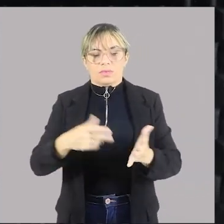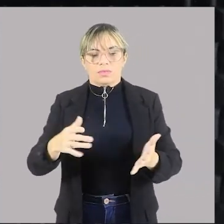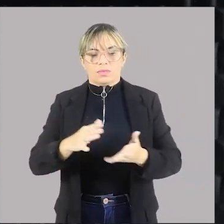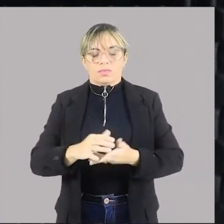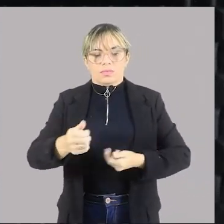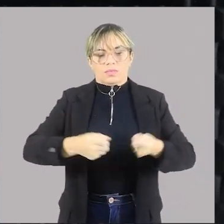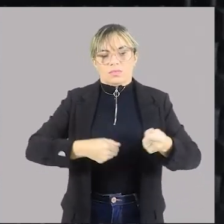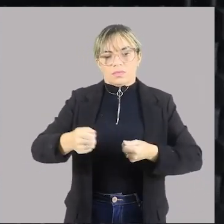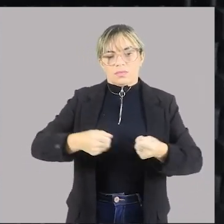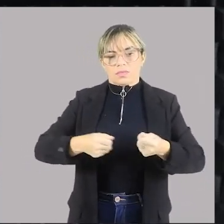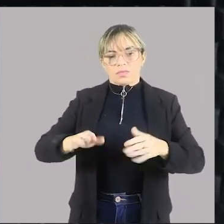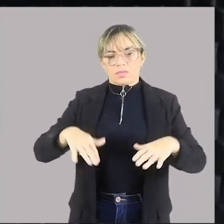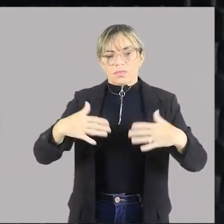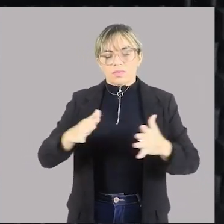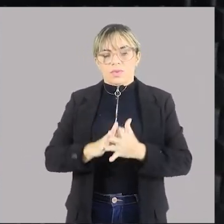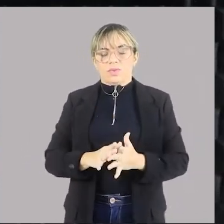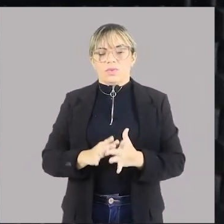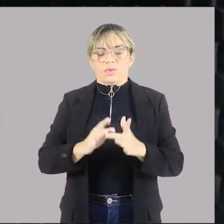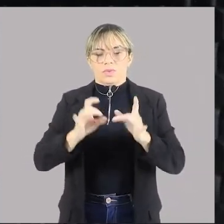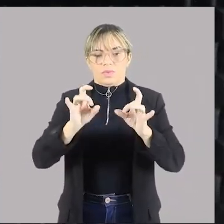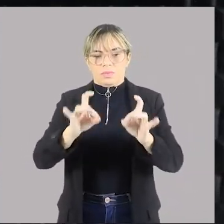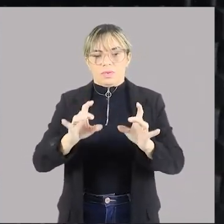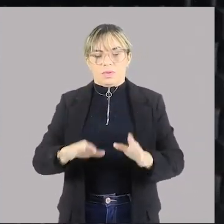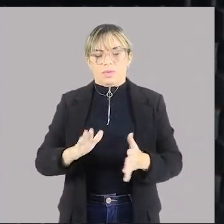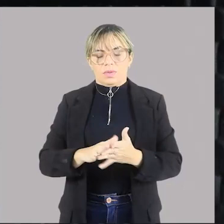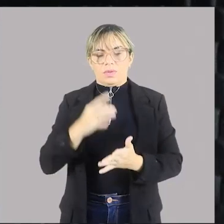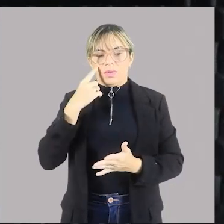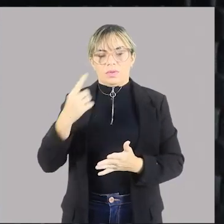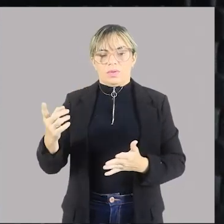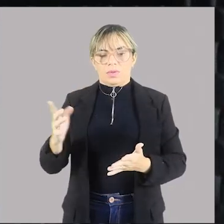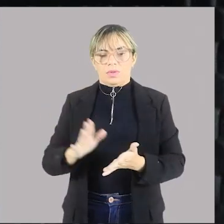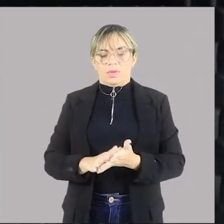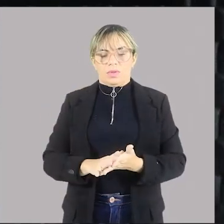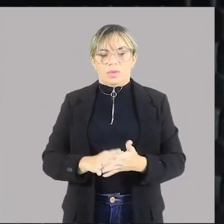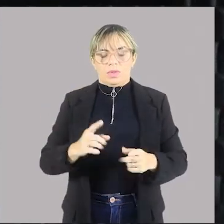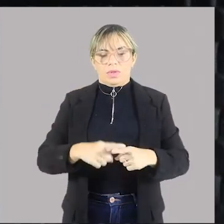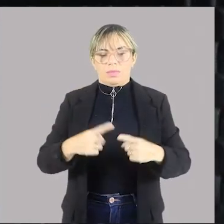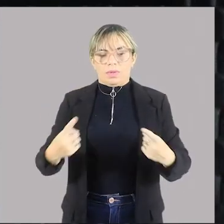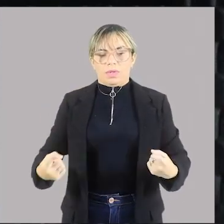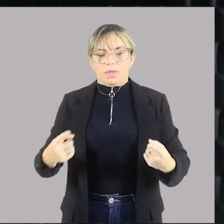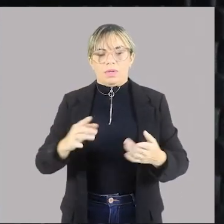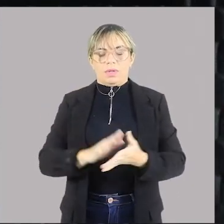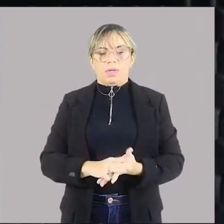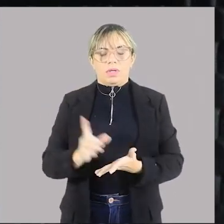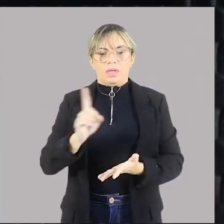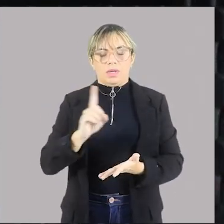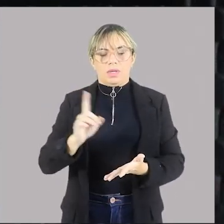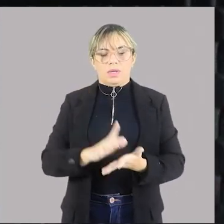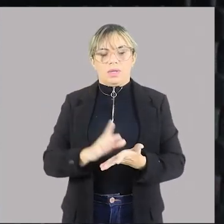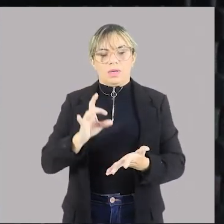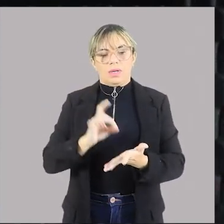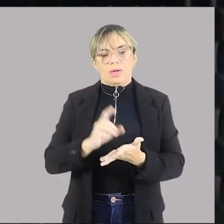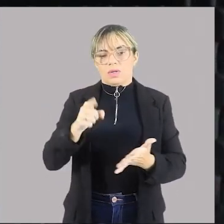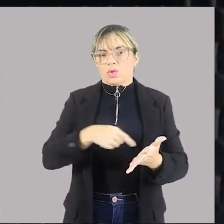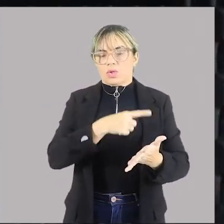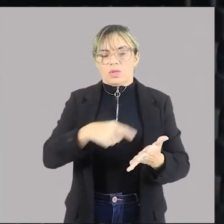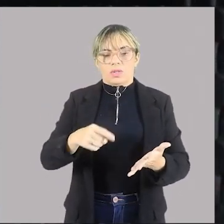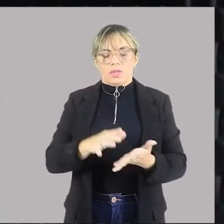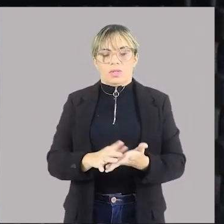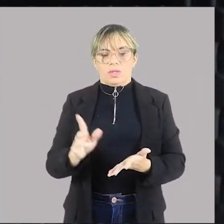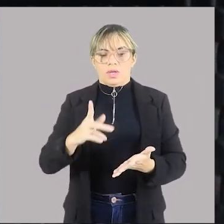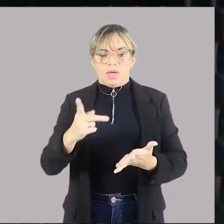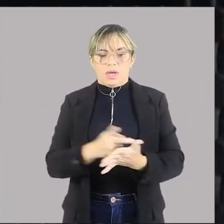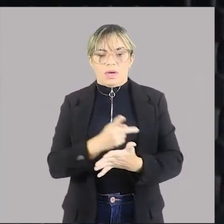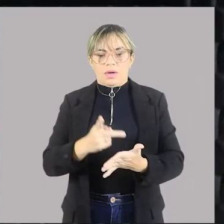pública com os particulares. É ramo do direito público, mas essa não é a assertiva que devemos marcar, porque não